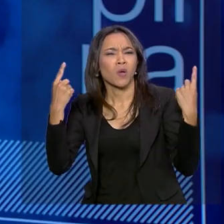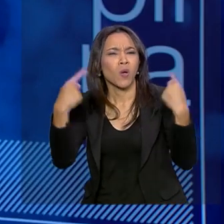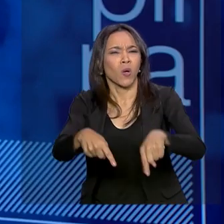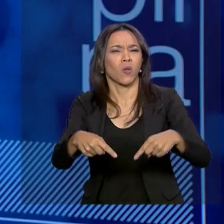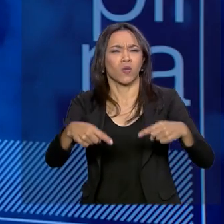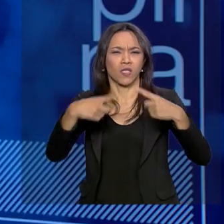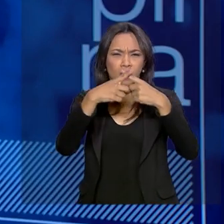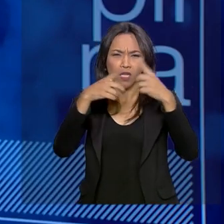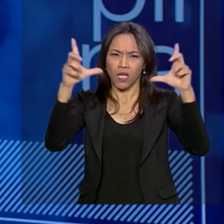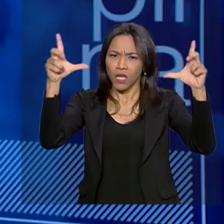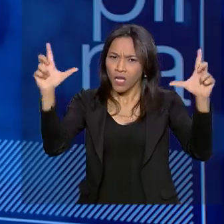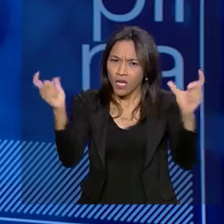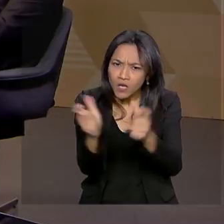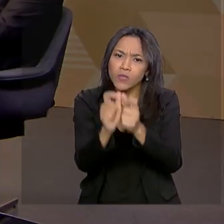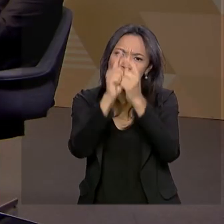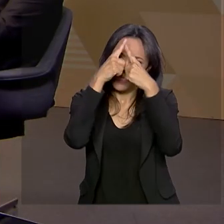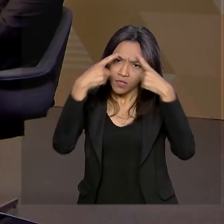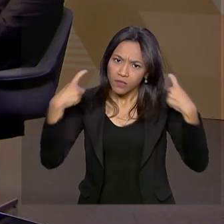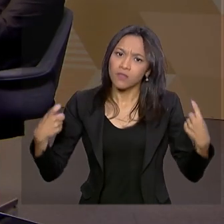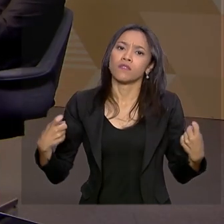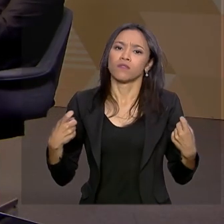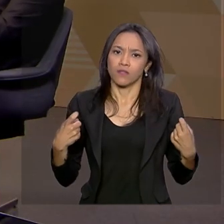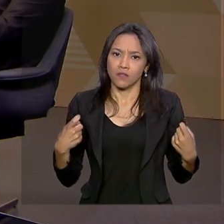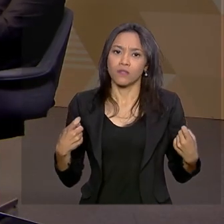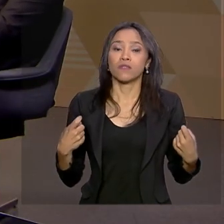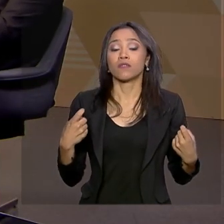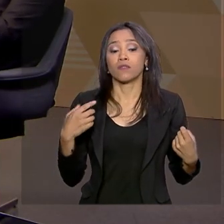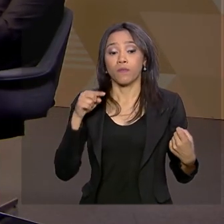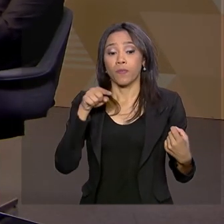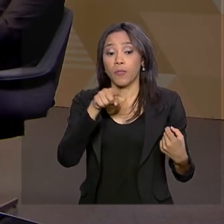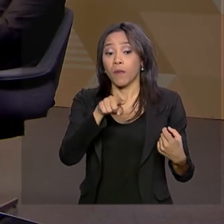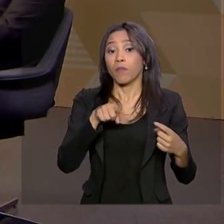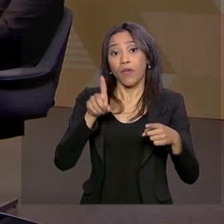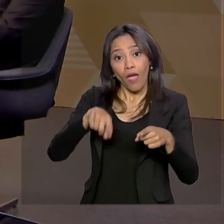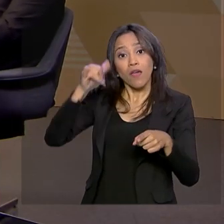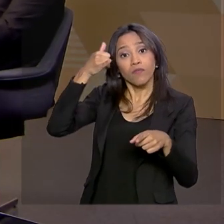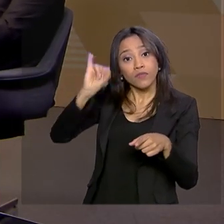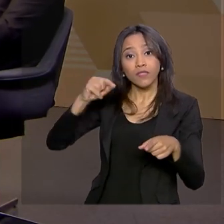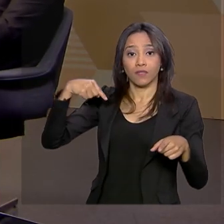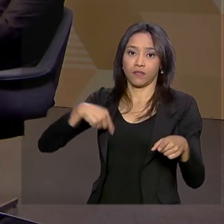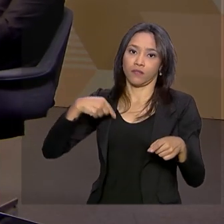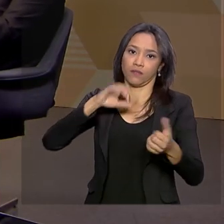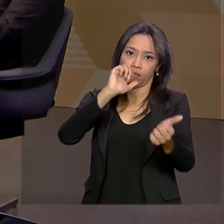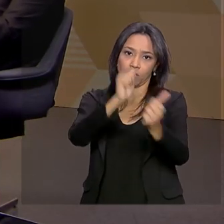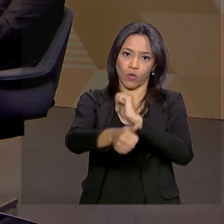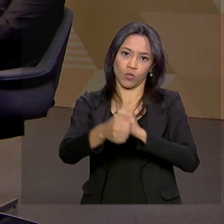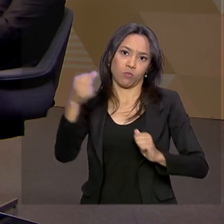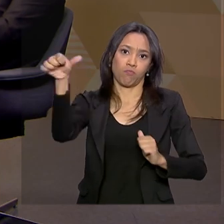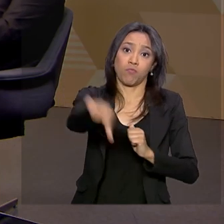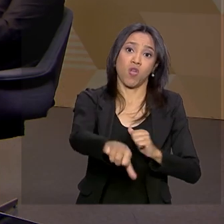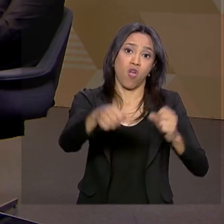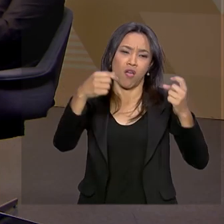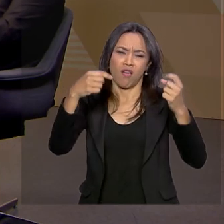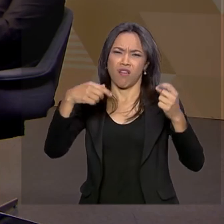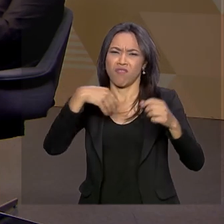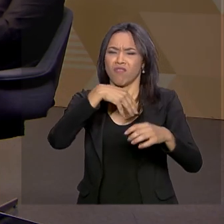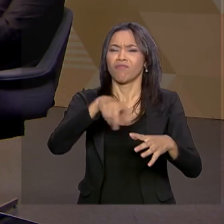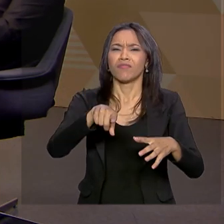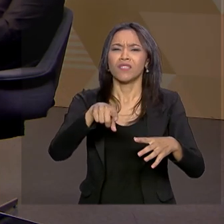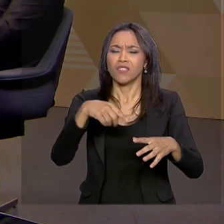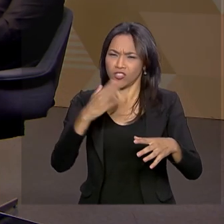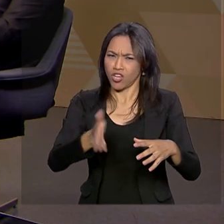à criminalidade. Uma ação social ali, porque ele é uma ferramenta drogas, de prevenção. Né? Exatamente. E estamos fazendo agora, no início de